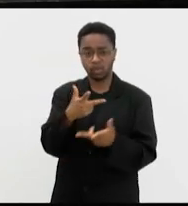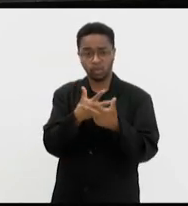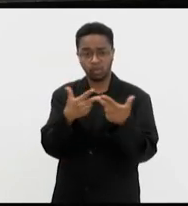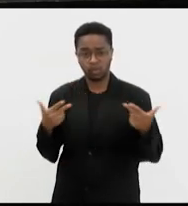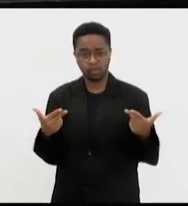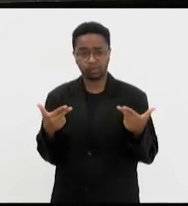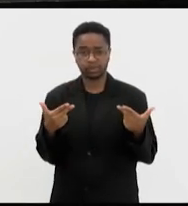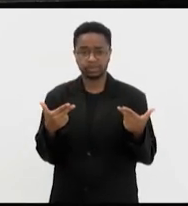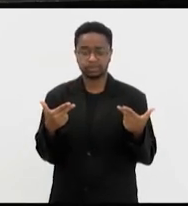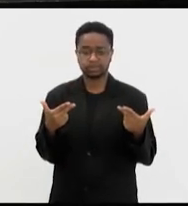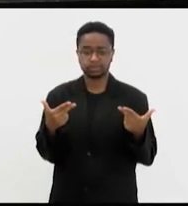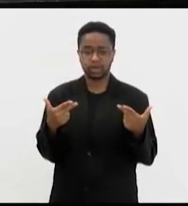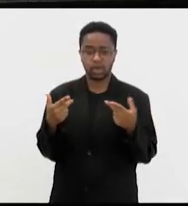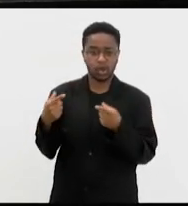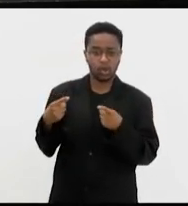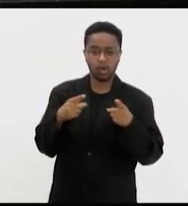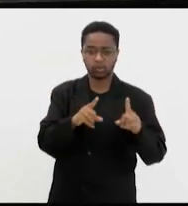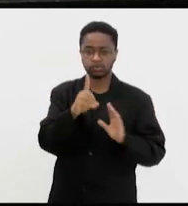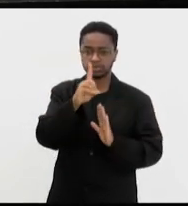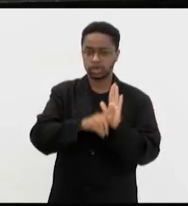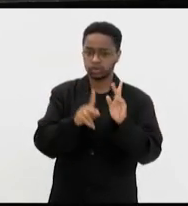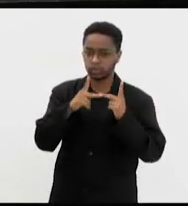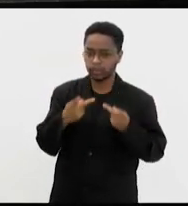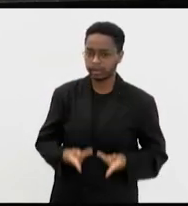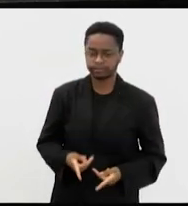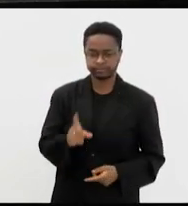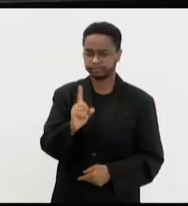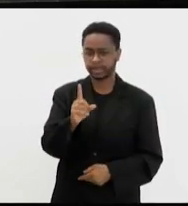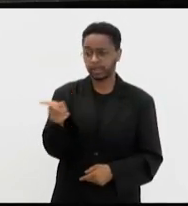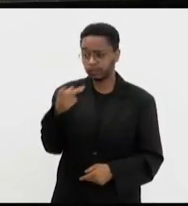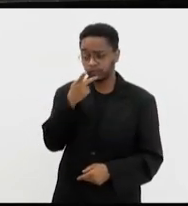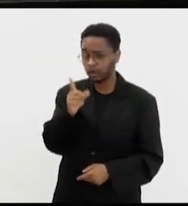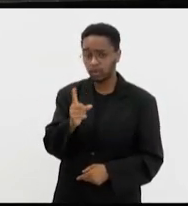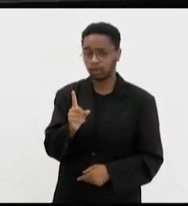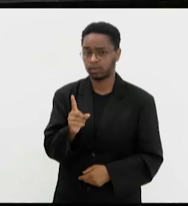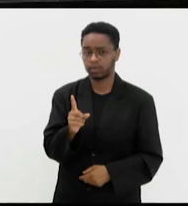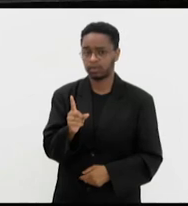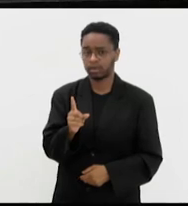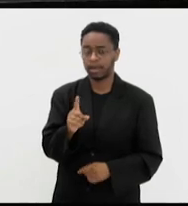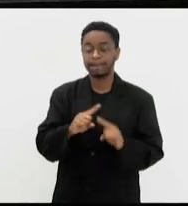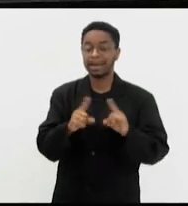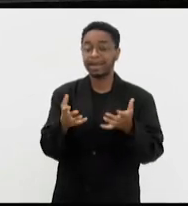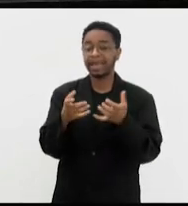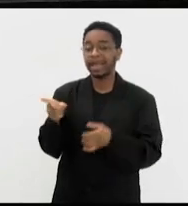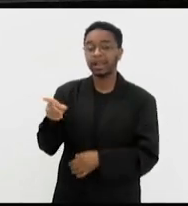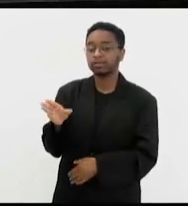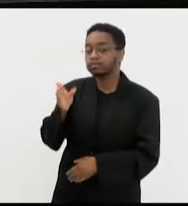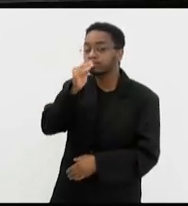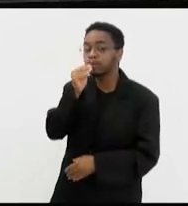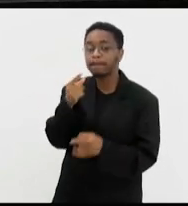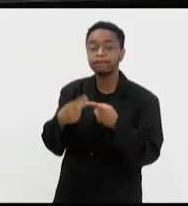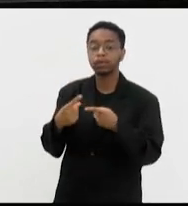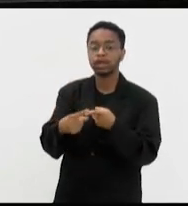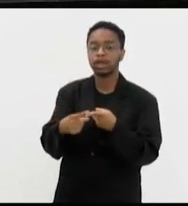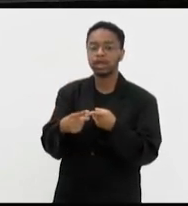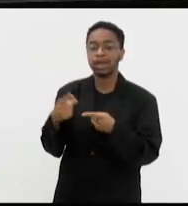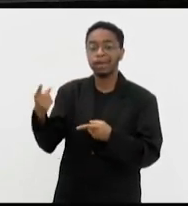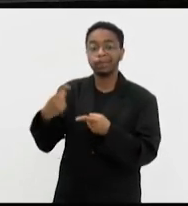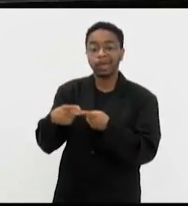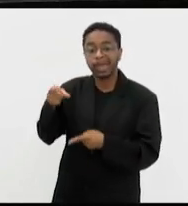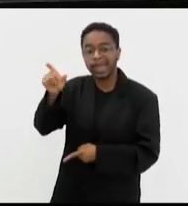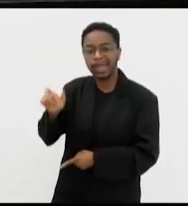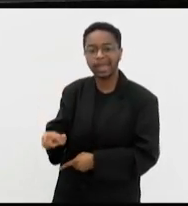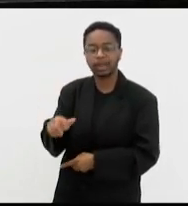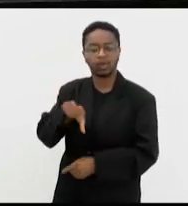algo contra os direitos humanos porque ela não falou querem silenciá-la porque ela ousou